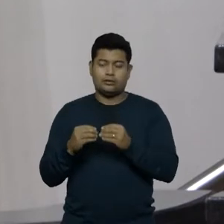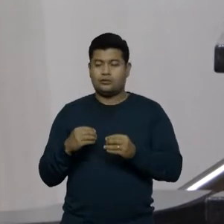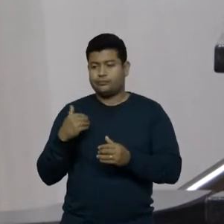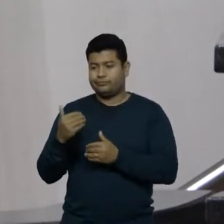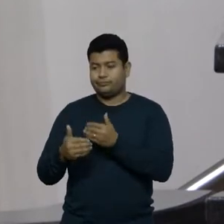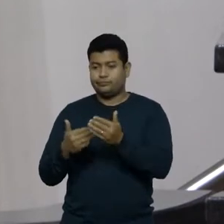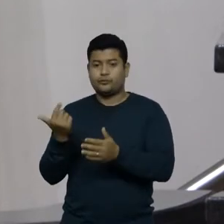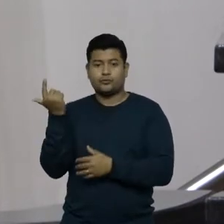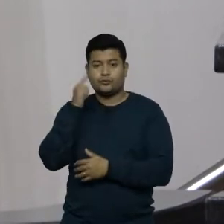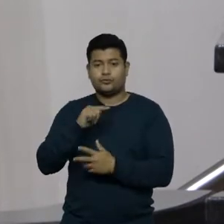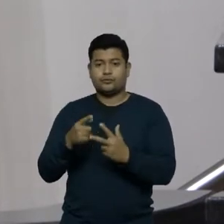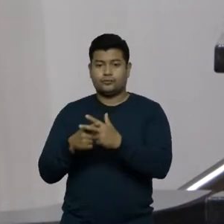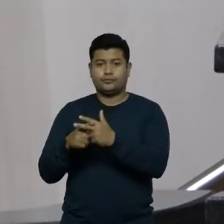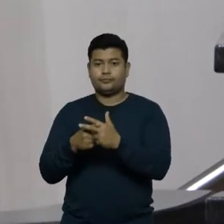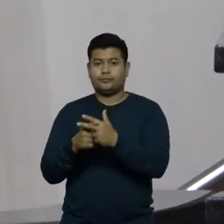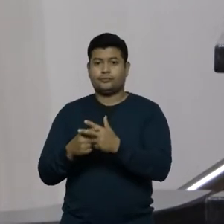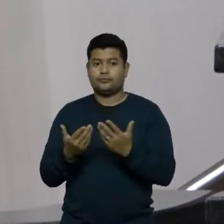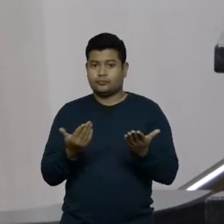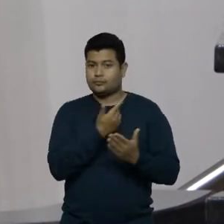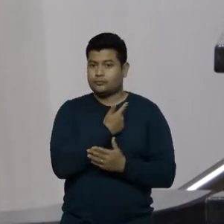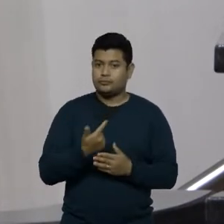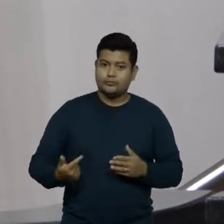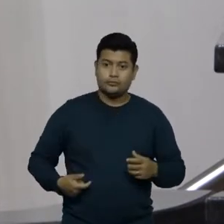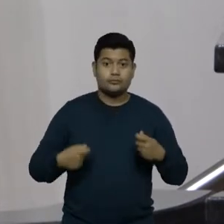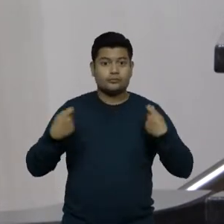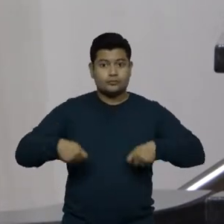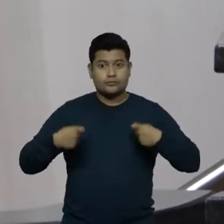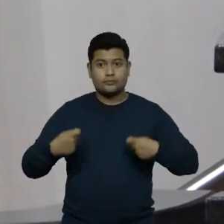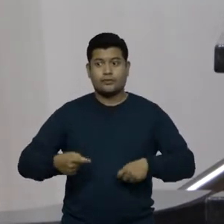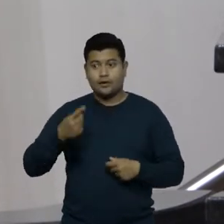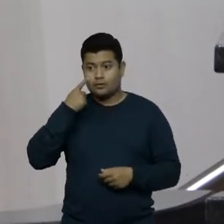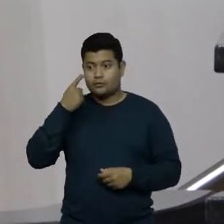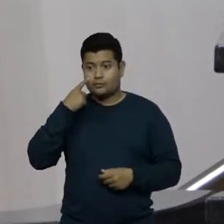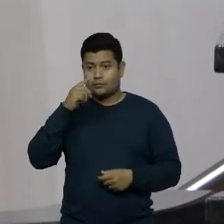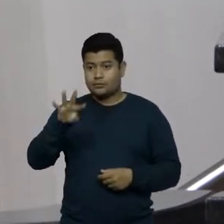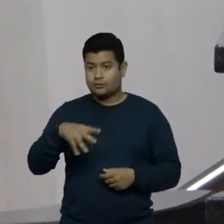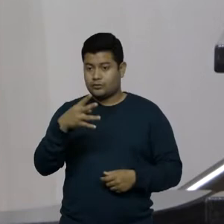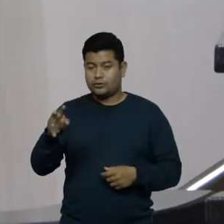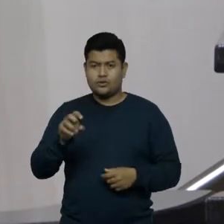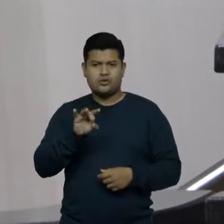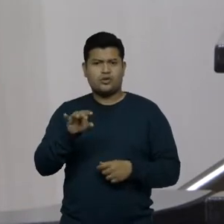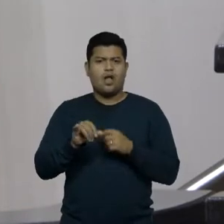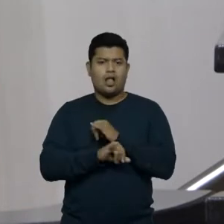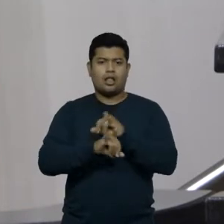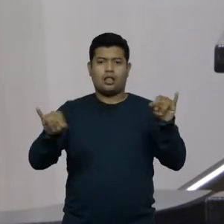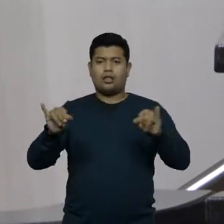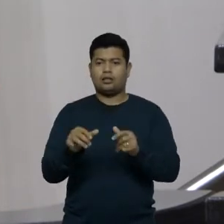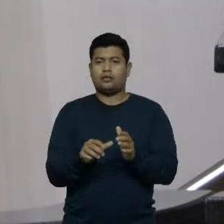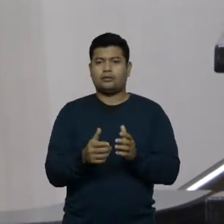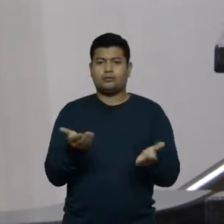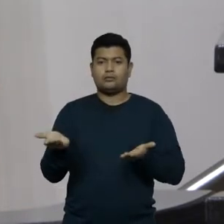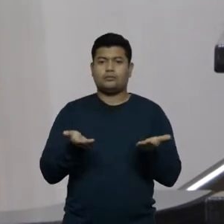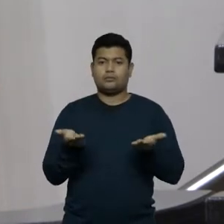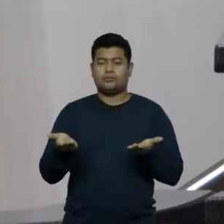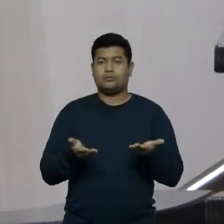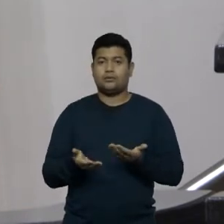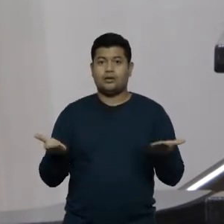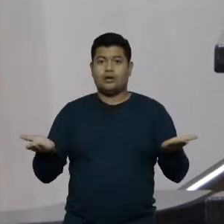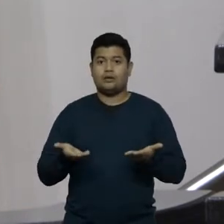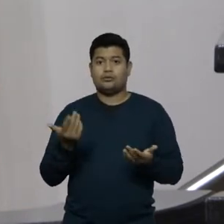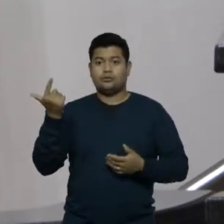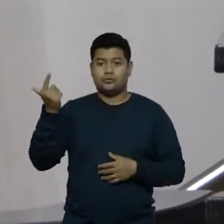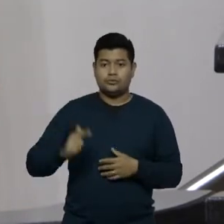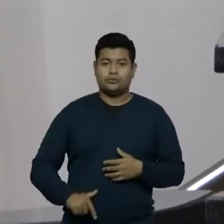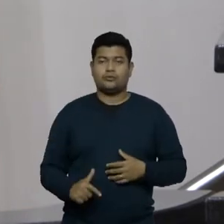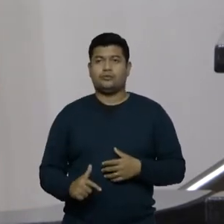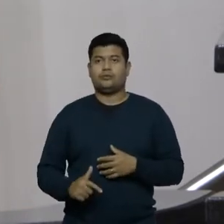e o governo precisa rever essas formas não basta só lançar licitação agora por exemplo governo anuncia